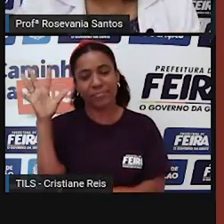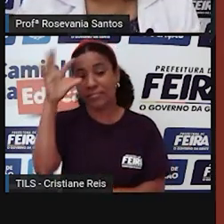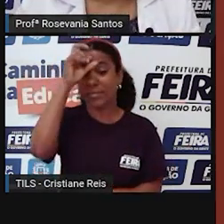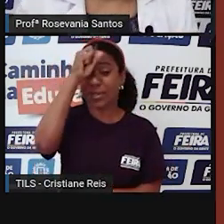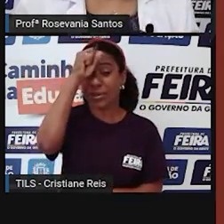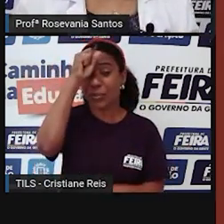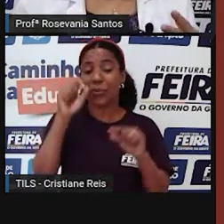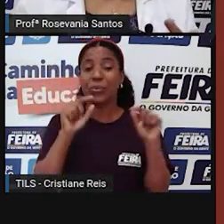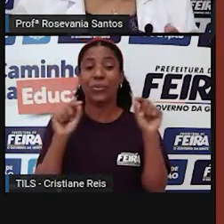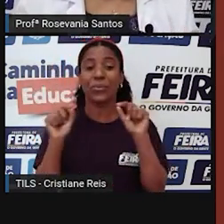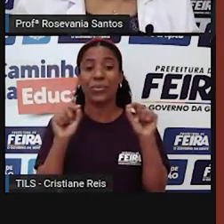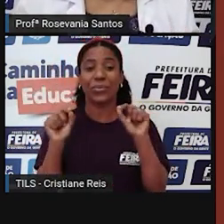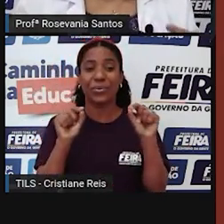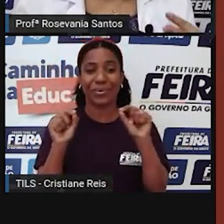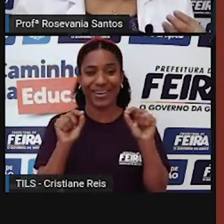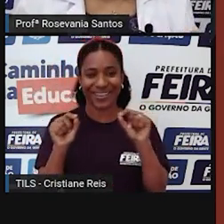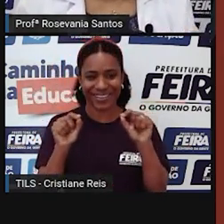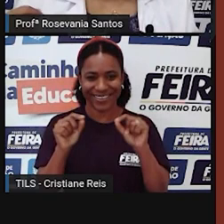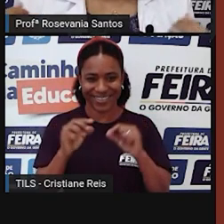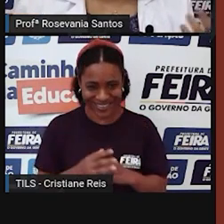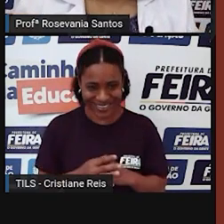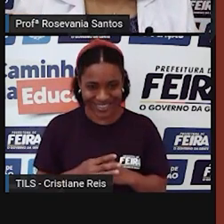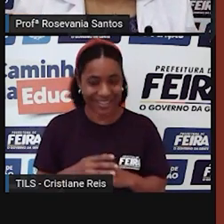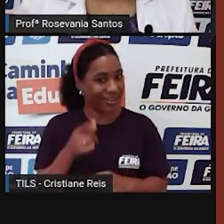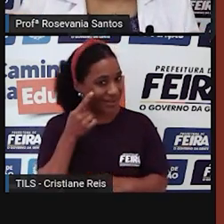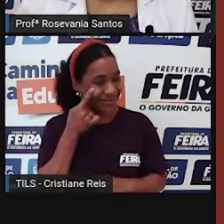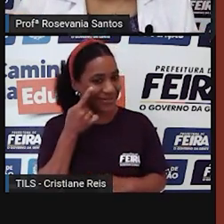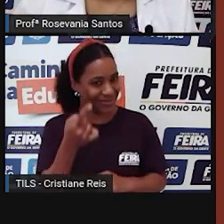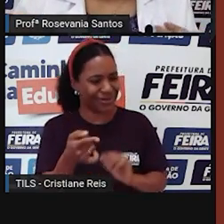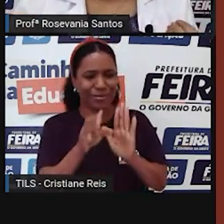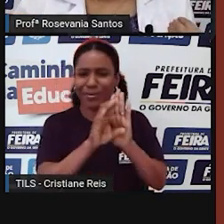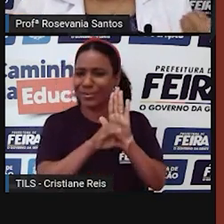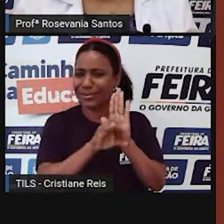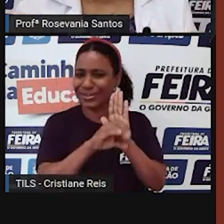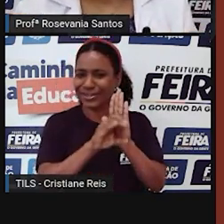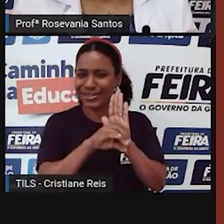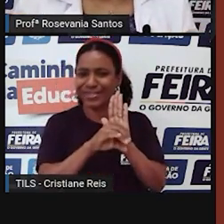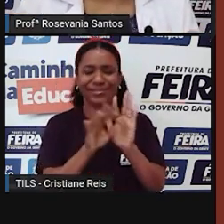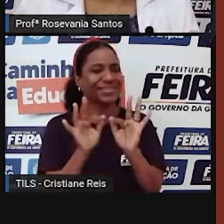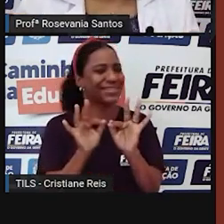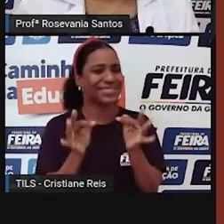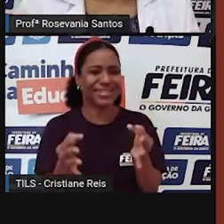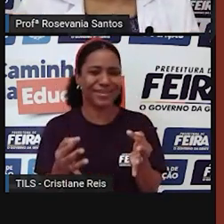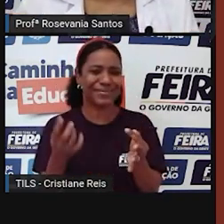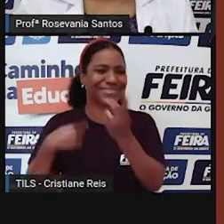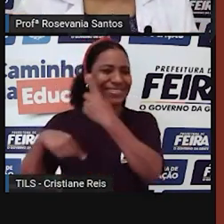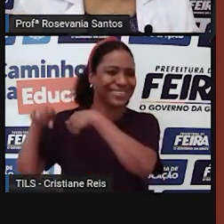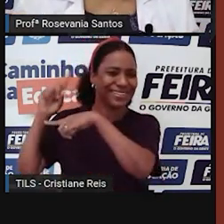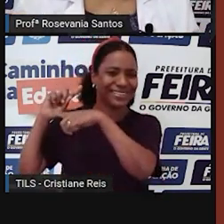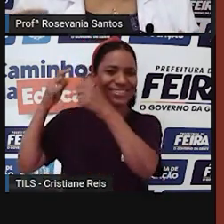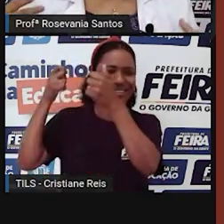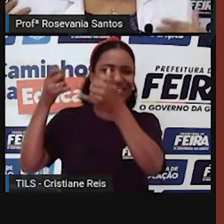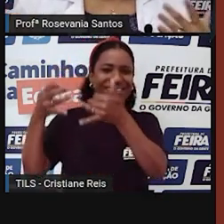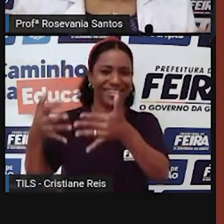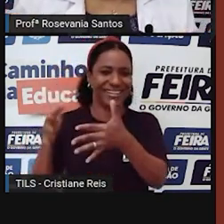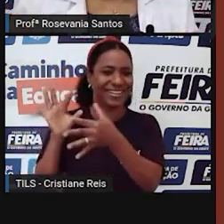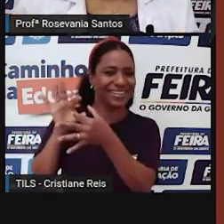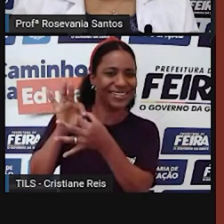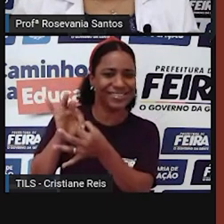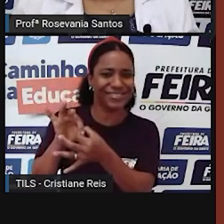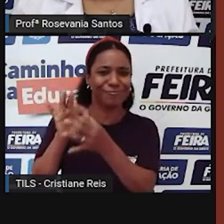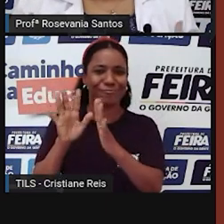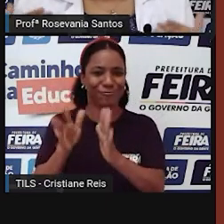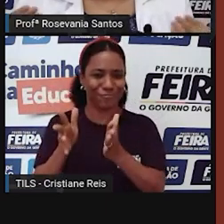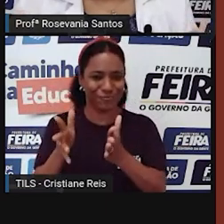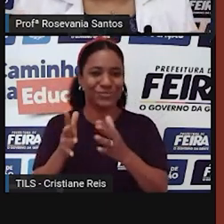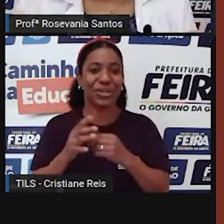aprendeu hoje. Percebam que são conceitos leves, conceitos que a gente já está acostumado a trabalhar. Então, eu falei hoje de